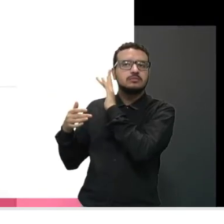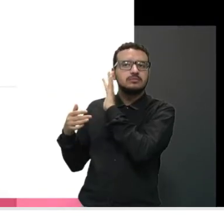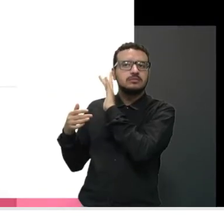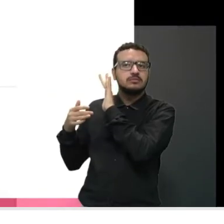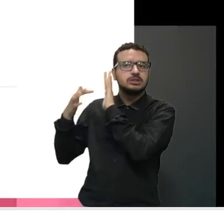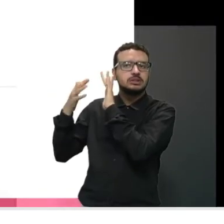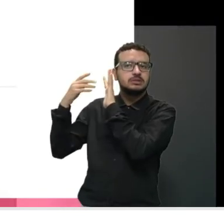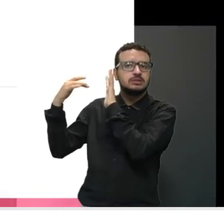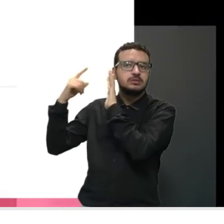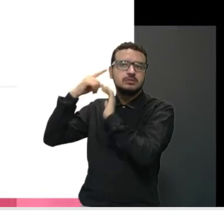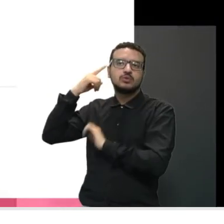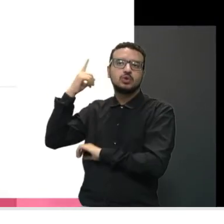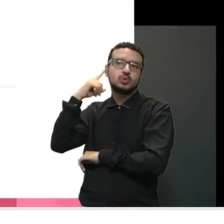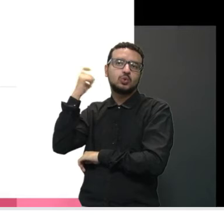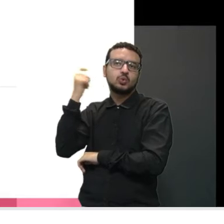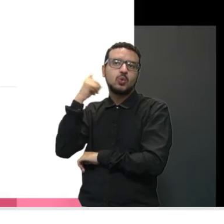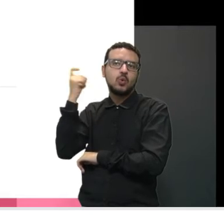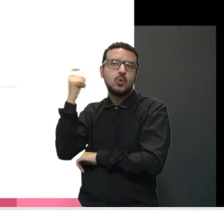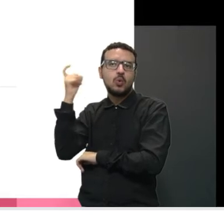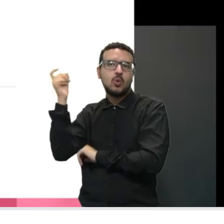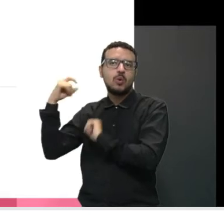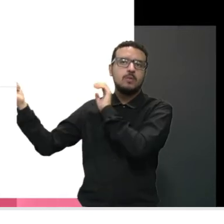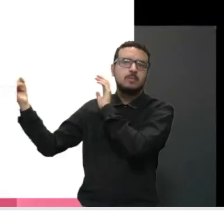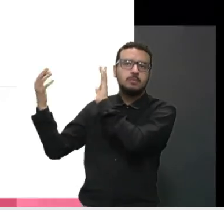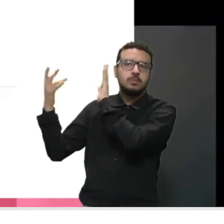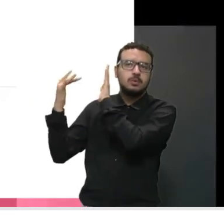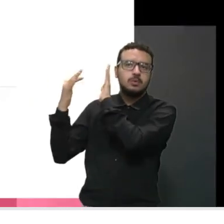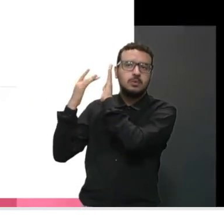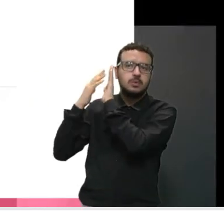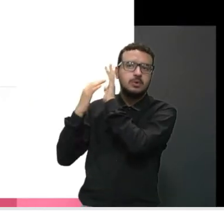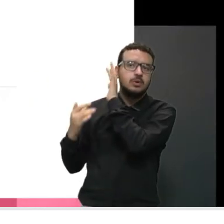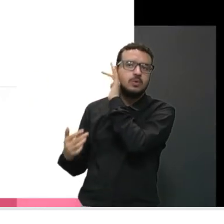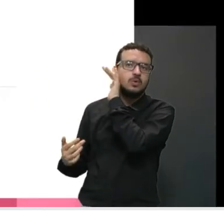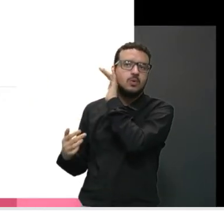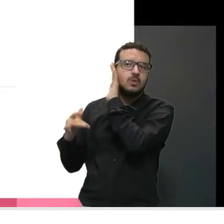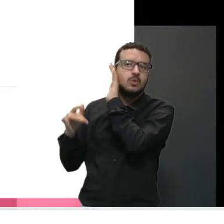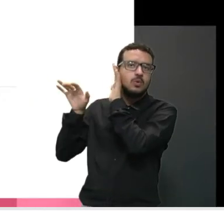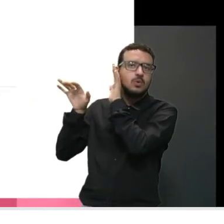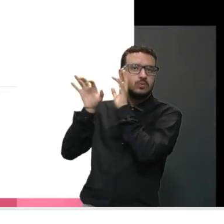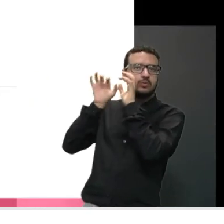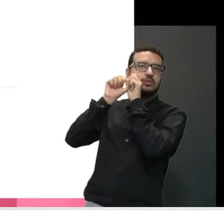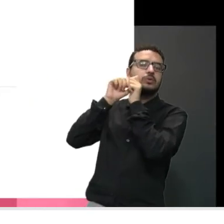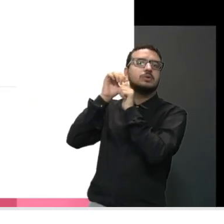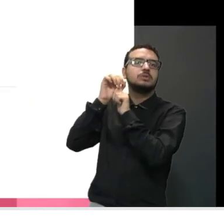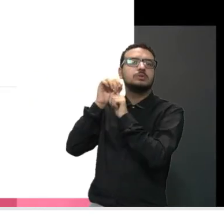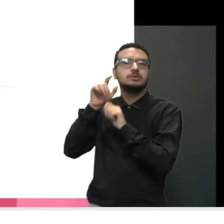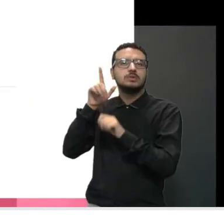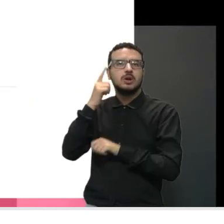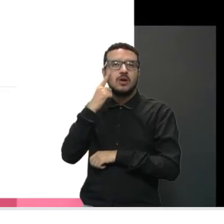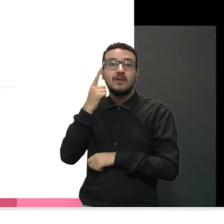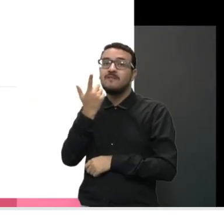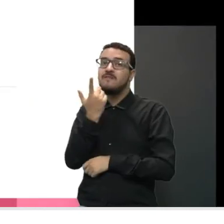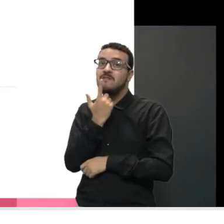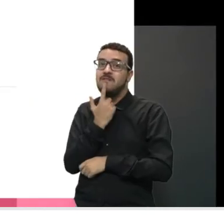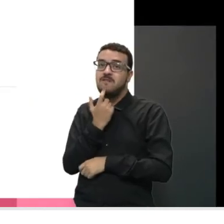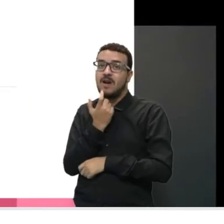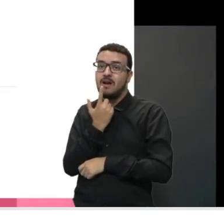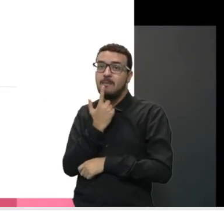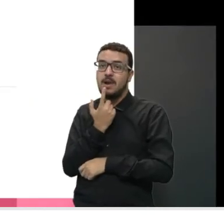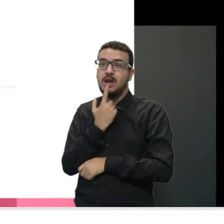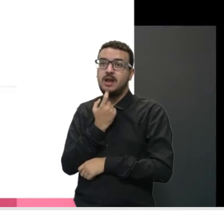som. O som vai chegar aqui na orelha média, que nós temos esses 3 ossículos aqui, e ele vai levar o som